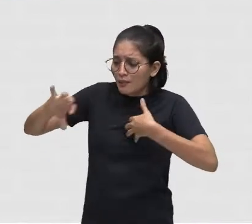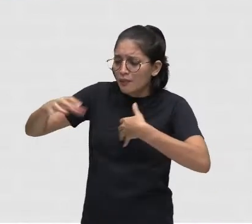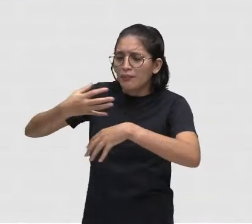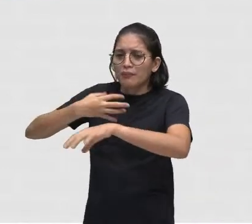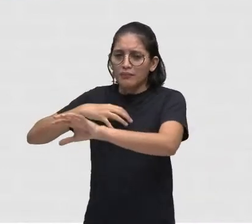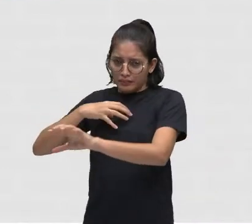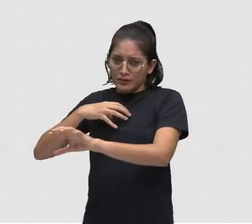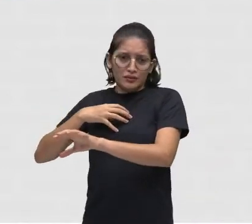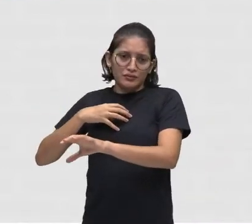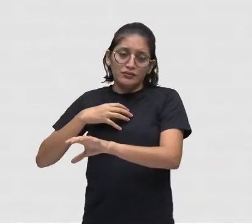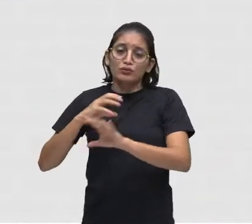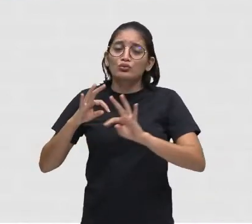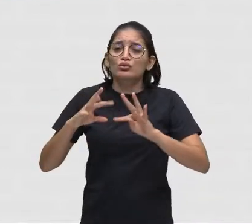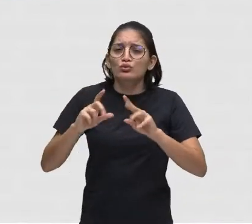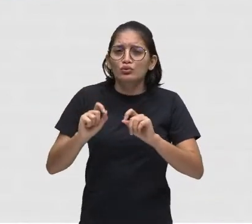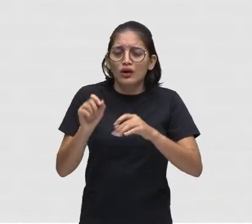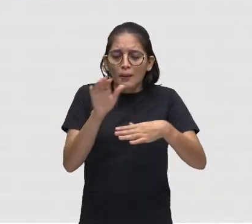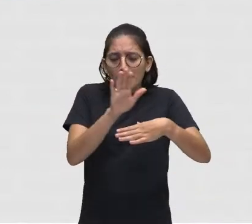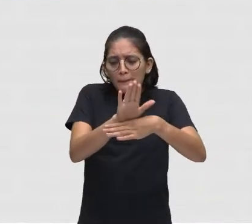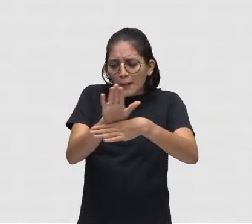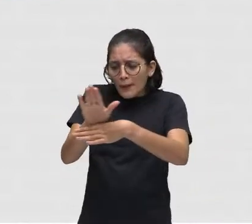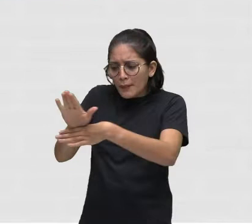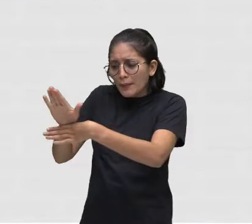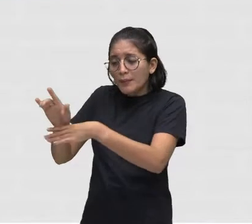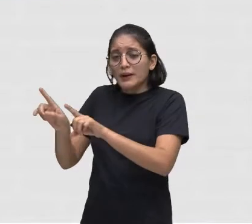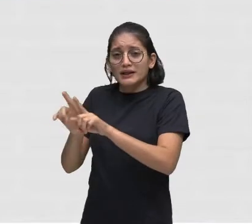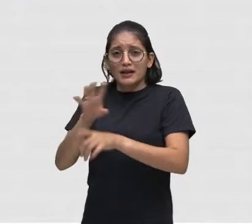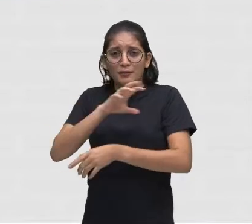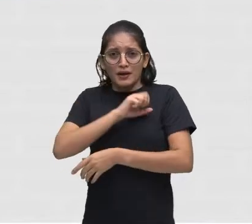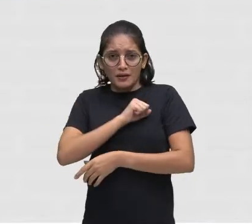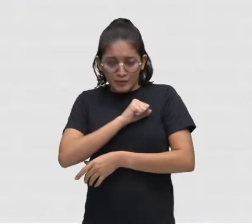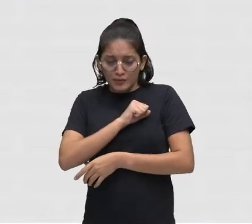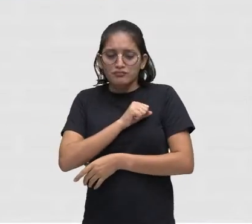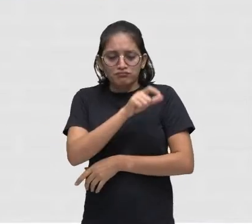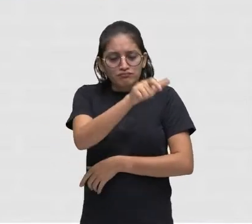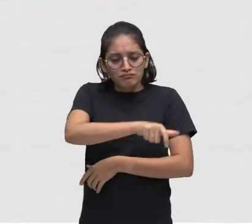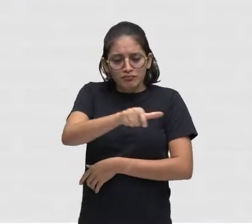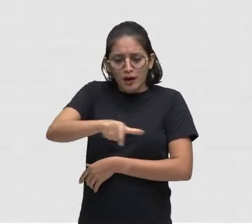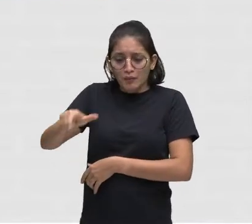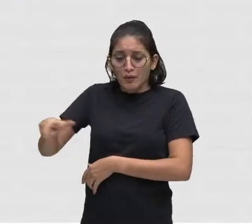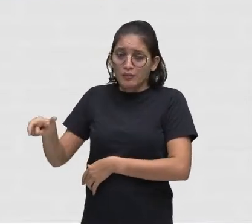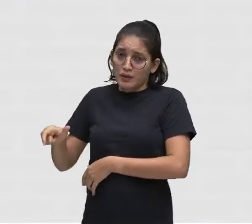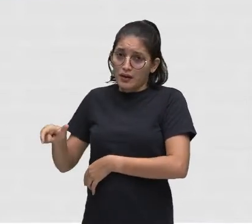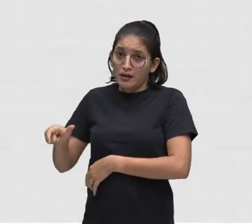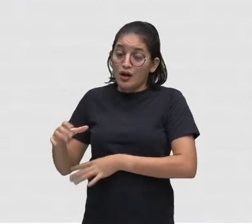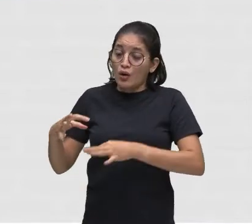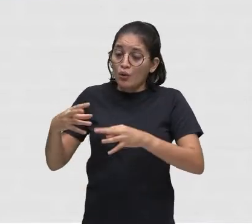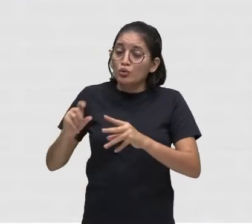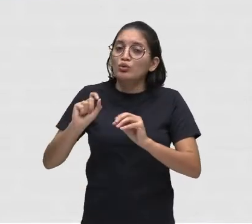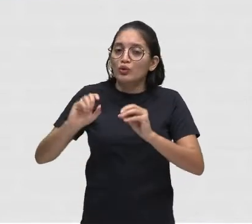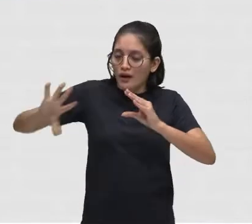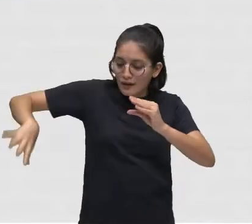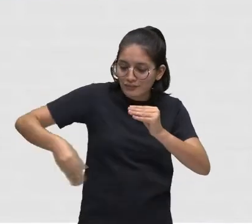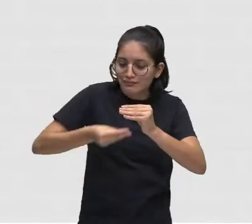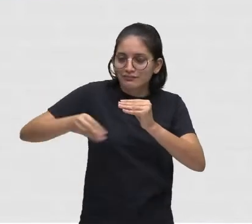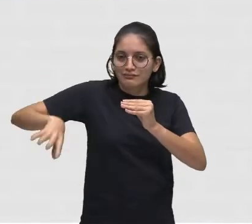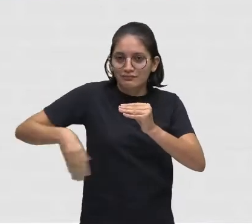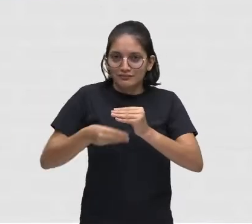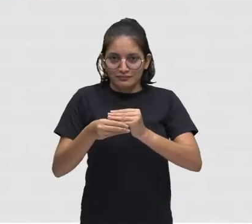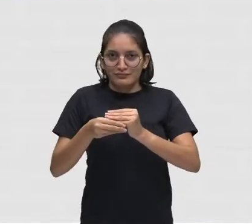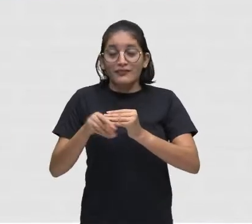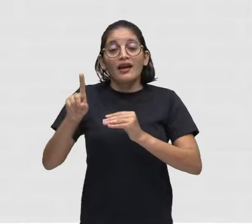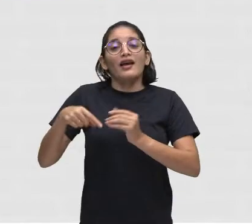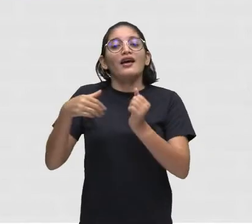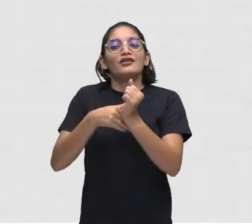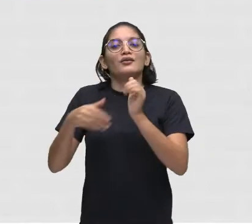altruísmo, a ajuda mútua e o amor entre as pessoas. O resto vem por acréscimo. E este é o